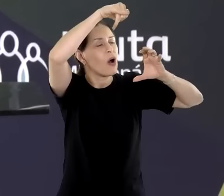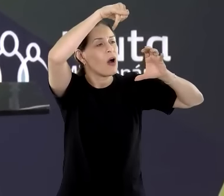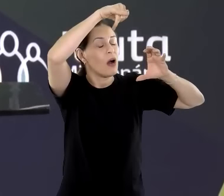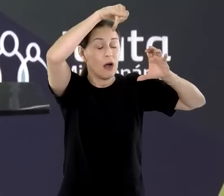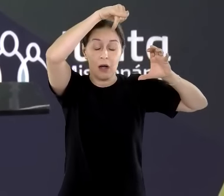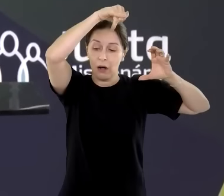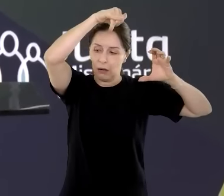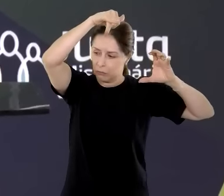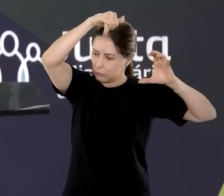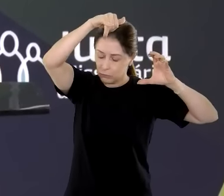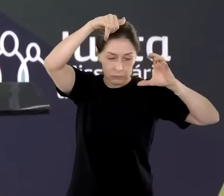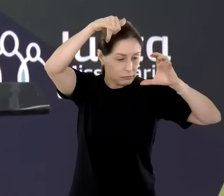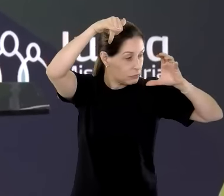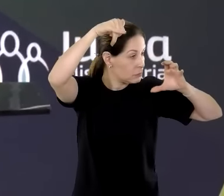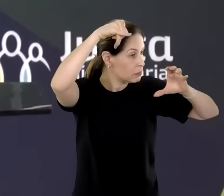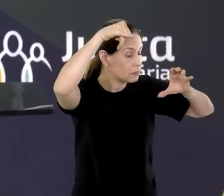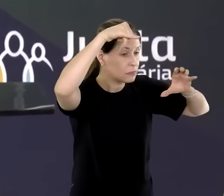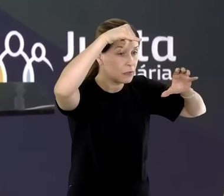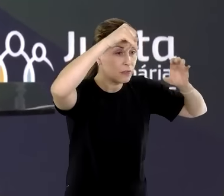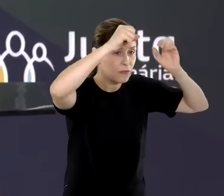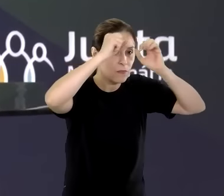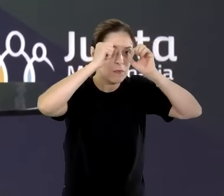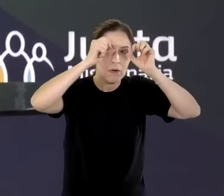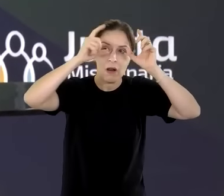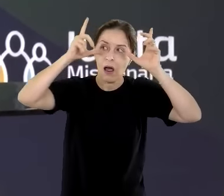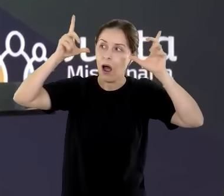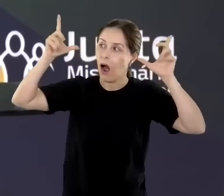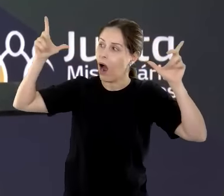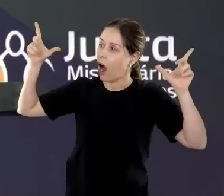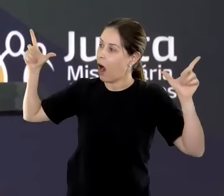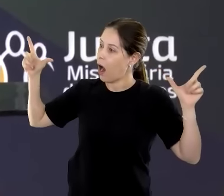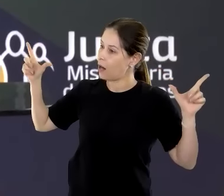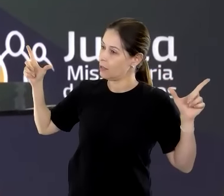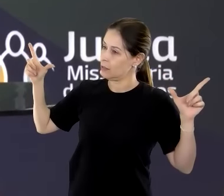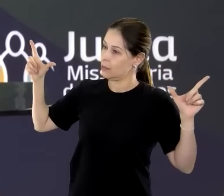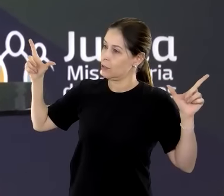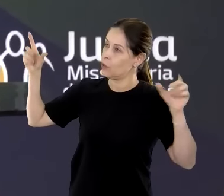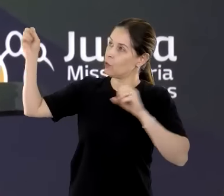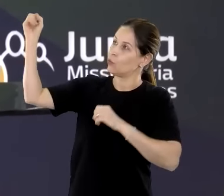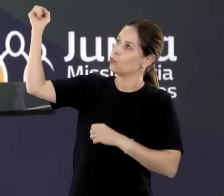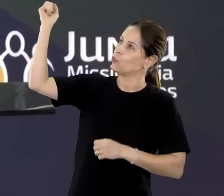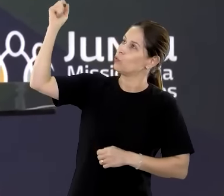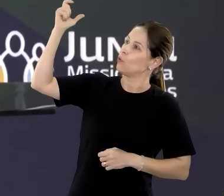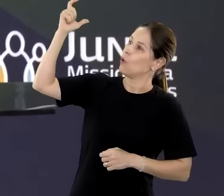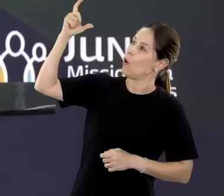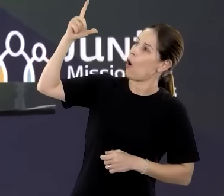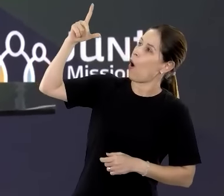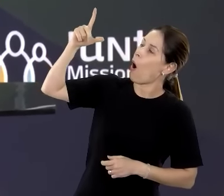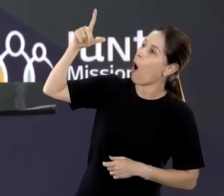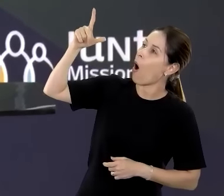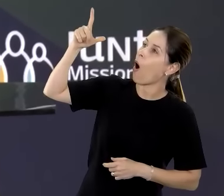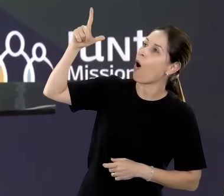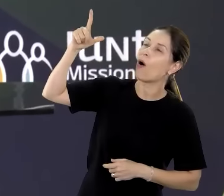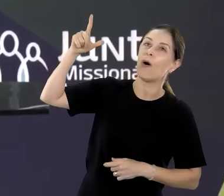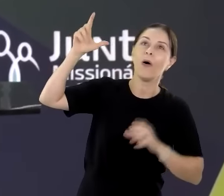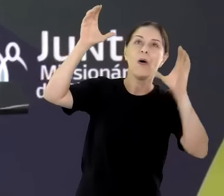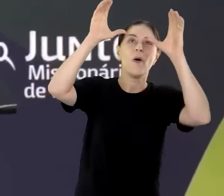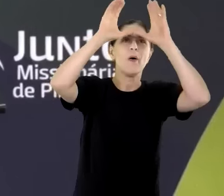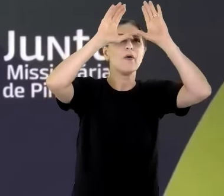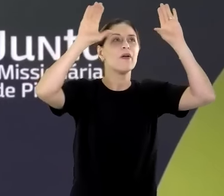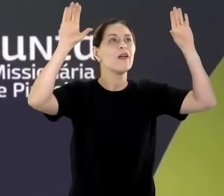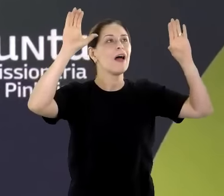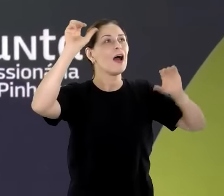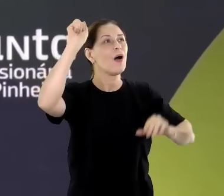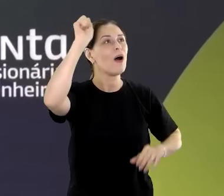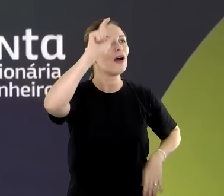mais nevoeiro, tudo estava claro. Às vezes é assim na vida. Hoje parece que você